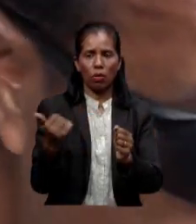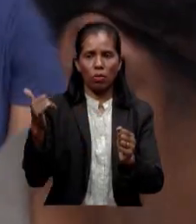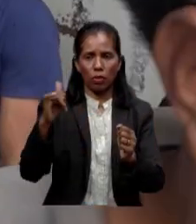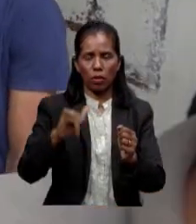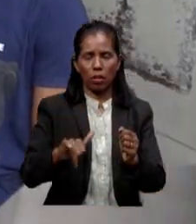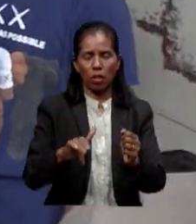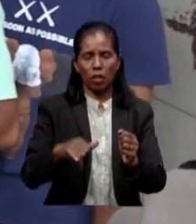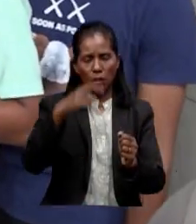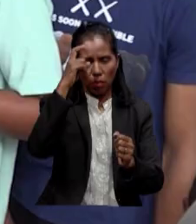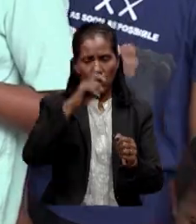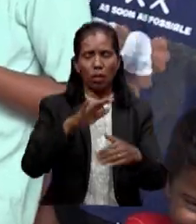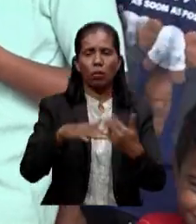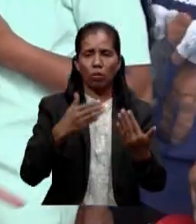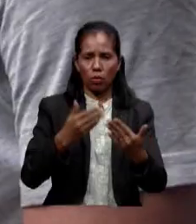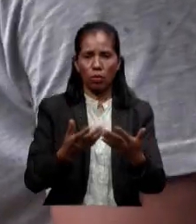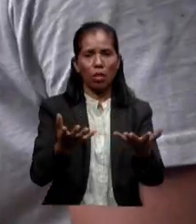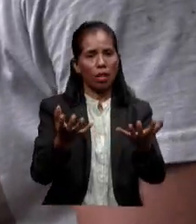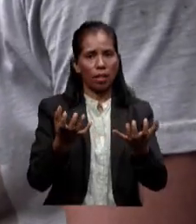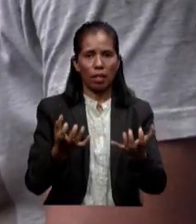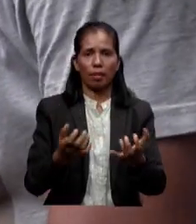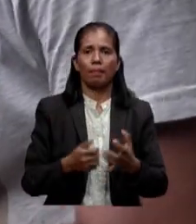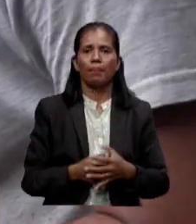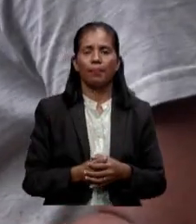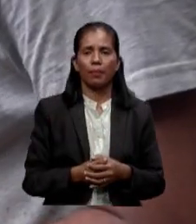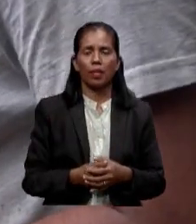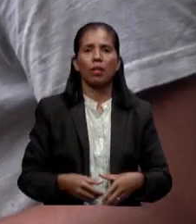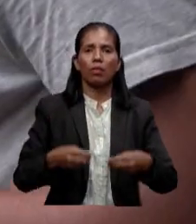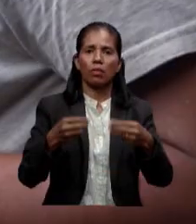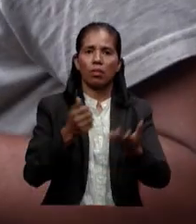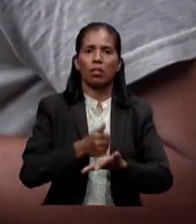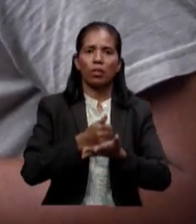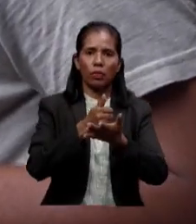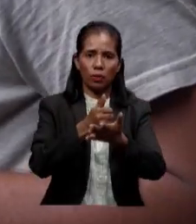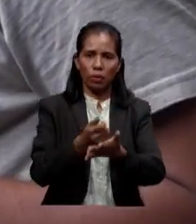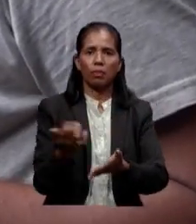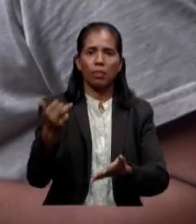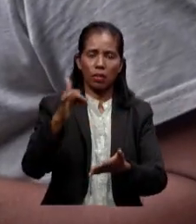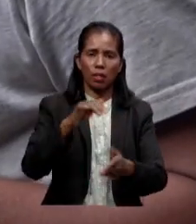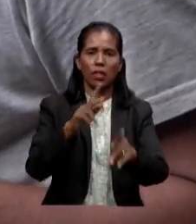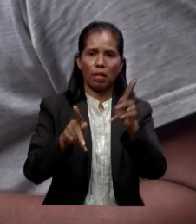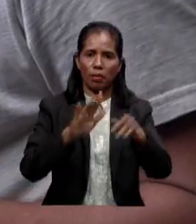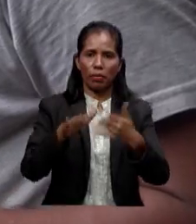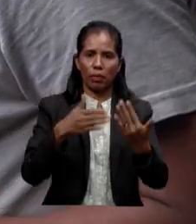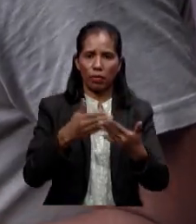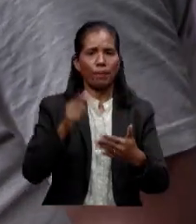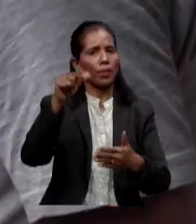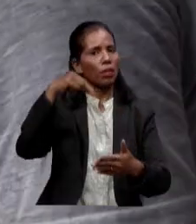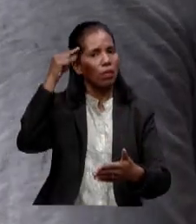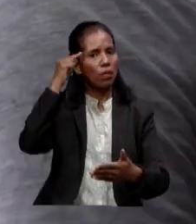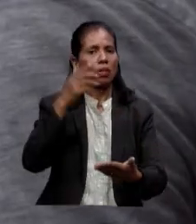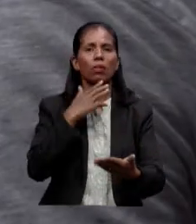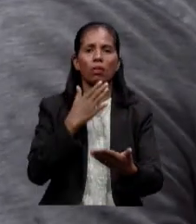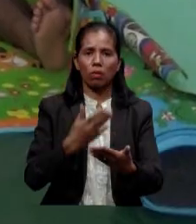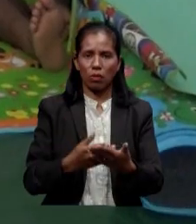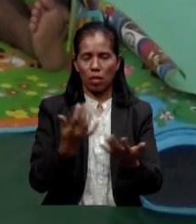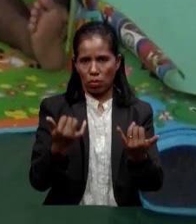tomak hakarag atu fo asistensia ba sirne povo e governo de ekliu agora